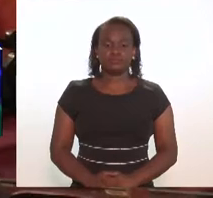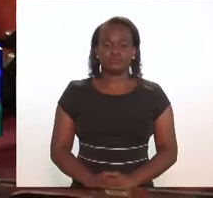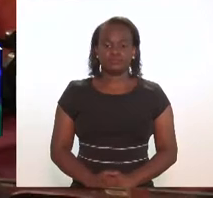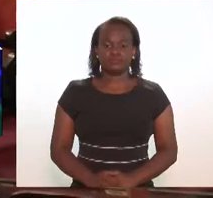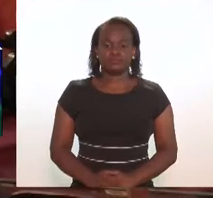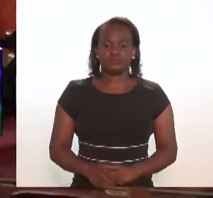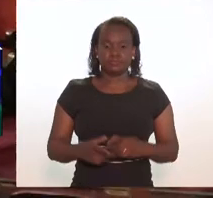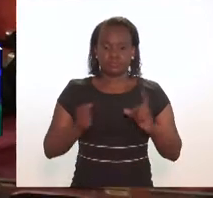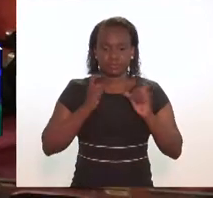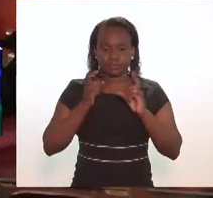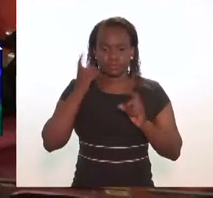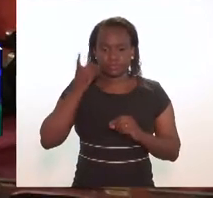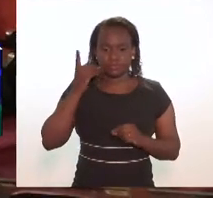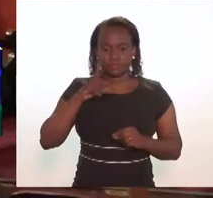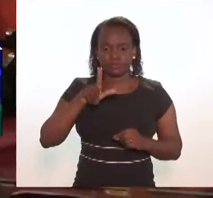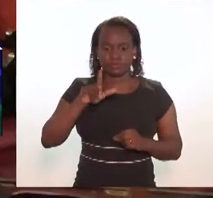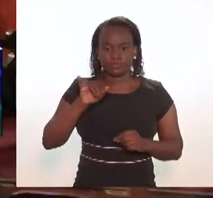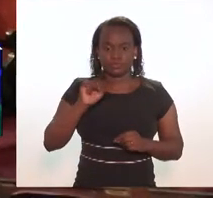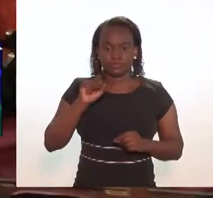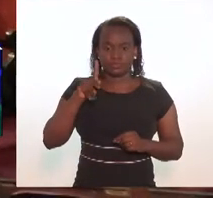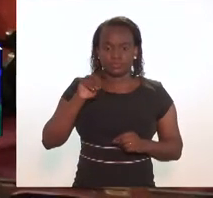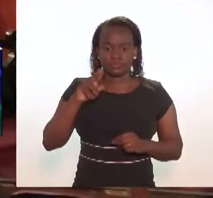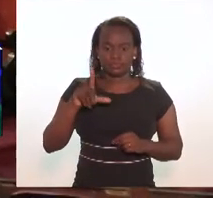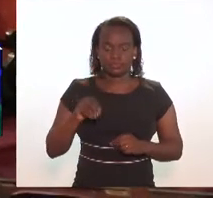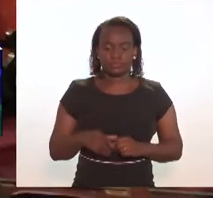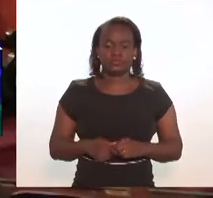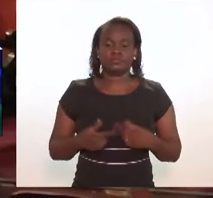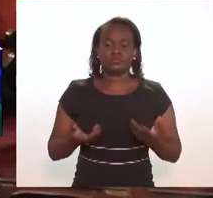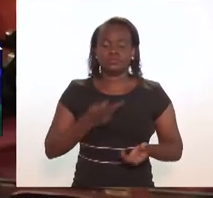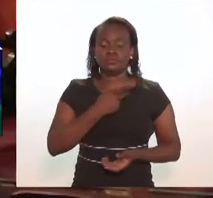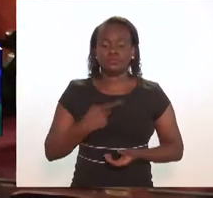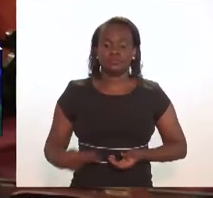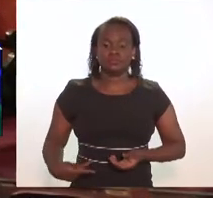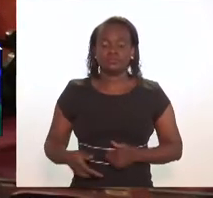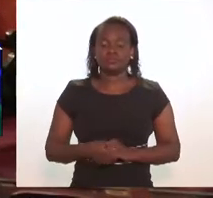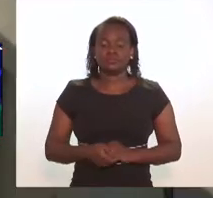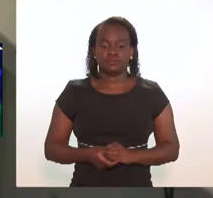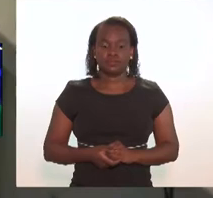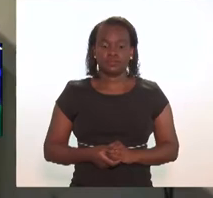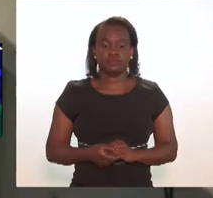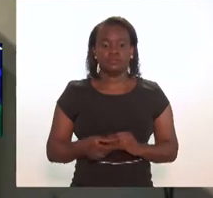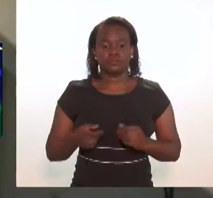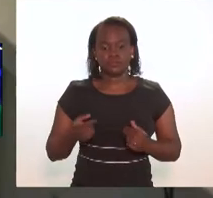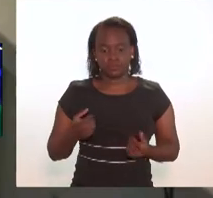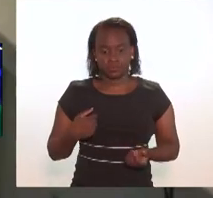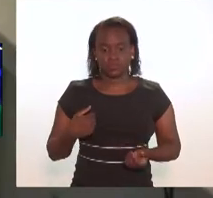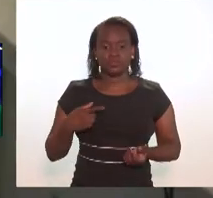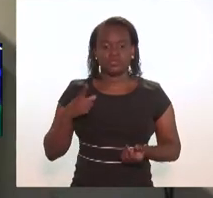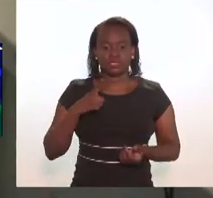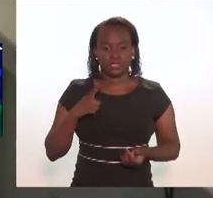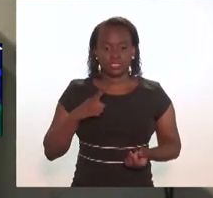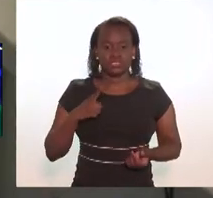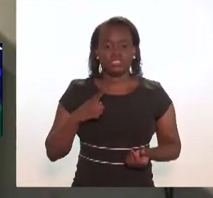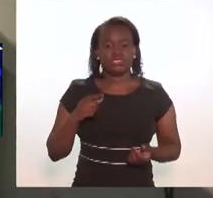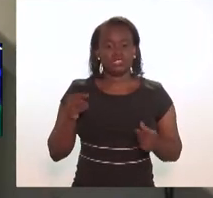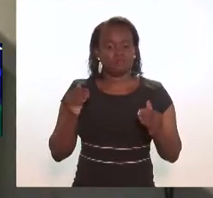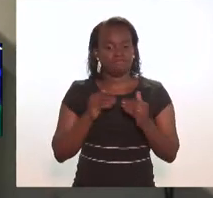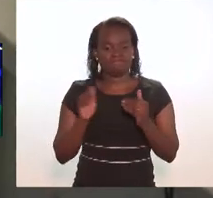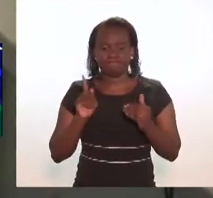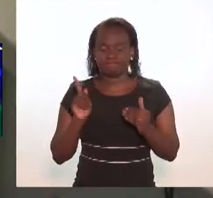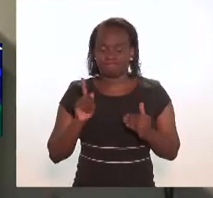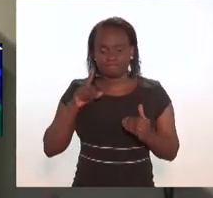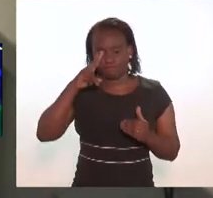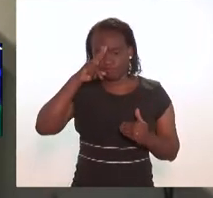Para discutir, deputado Luiz Paulo. Senhor presidente, eu tenho profunda